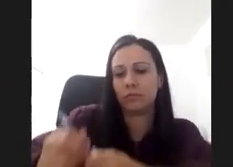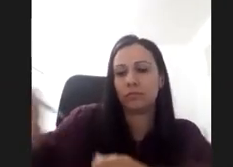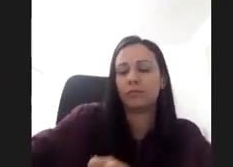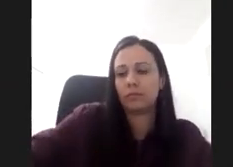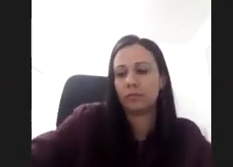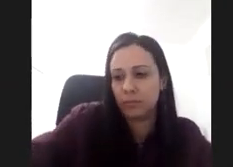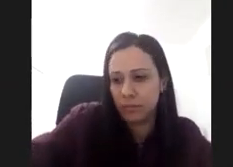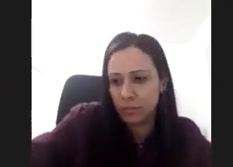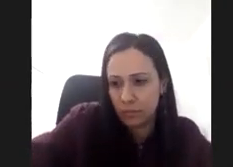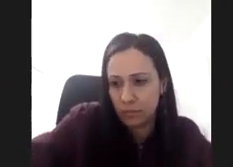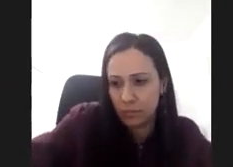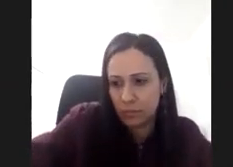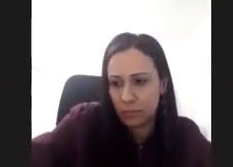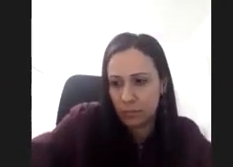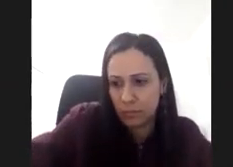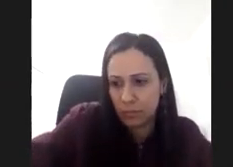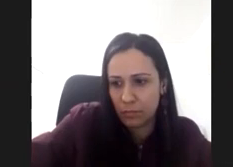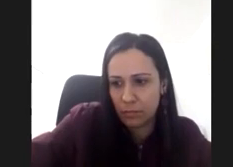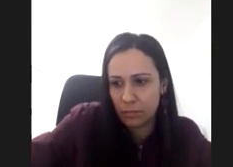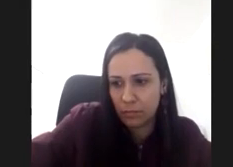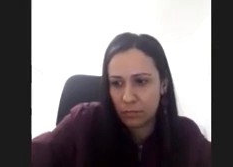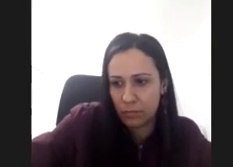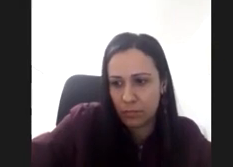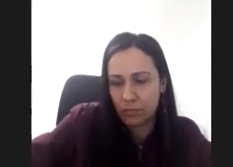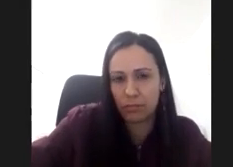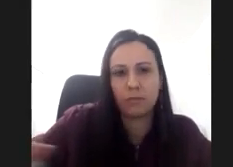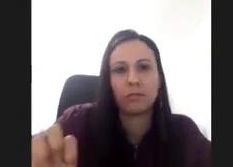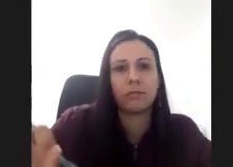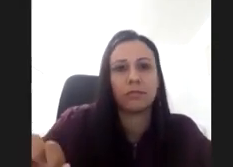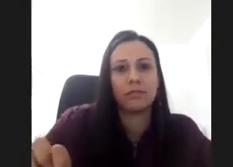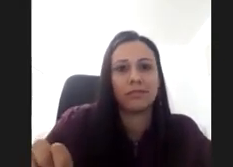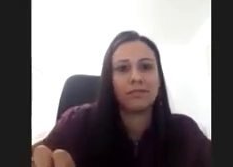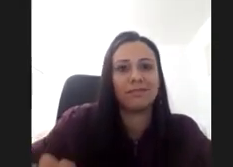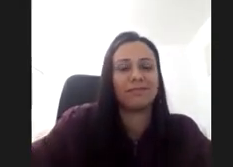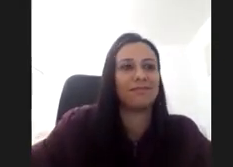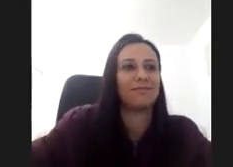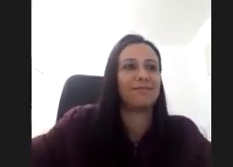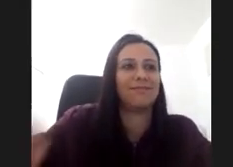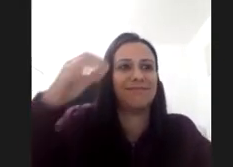aqui, o que se passa na mente dessa sociedade?